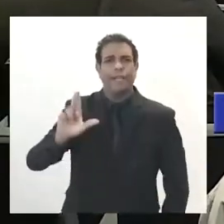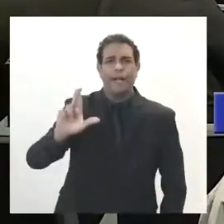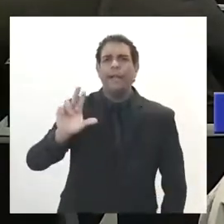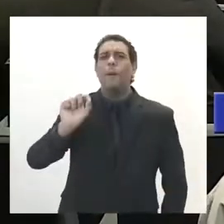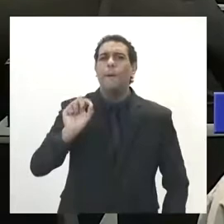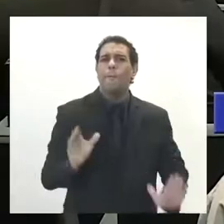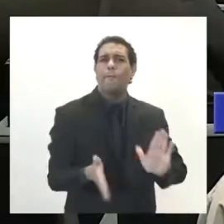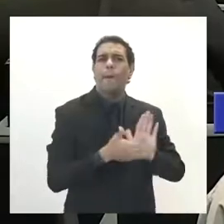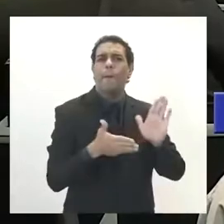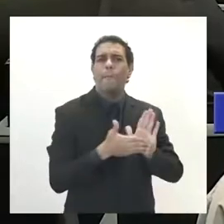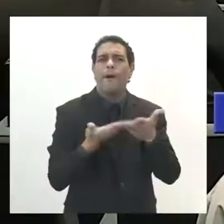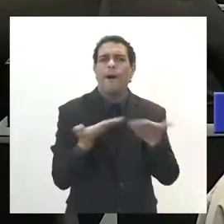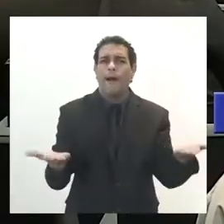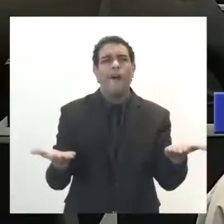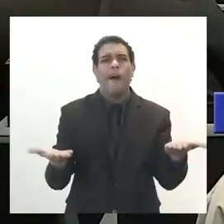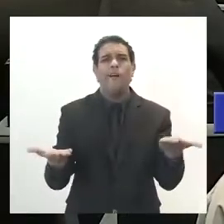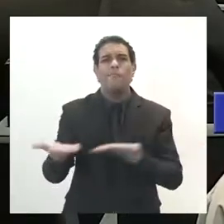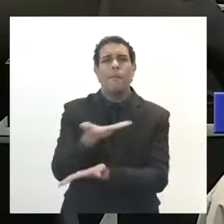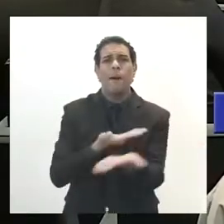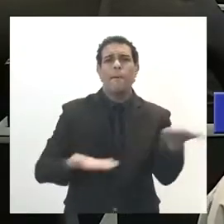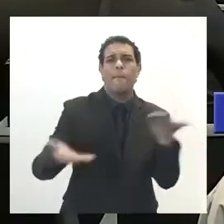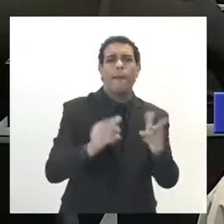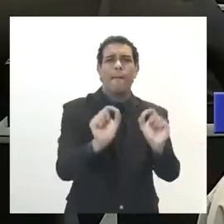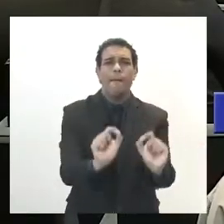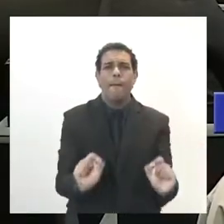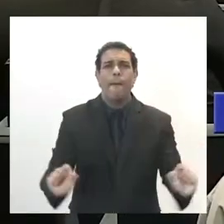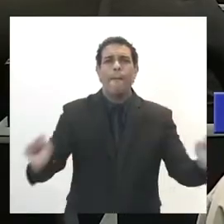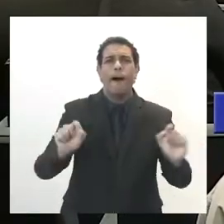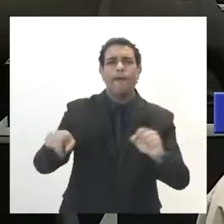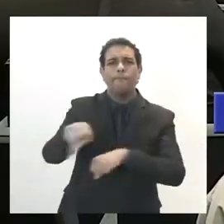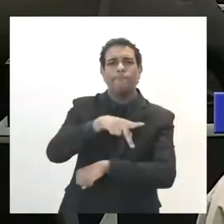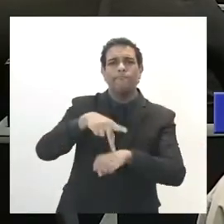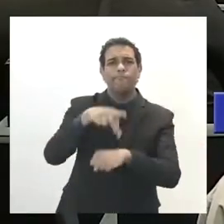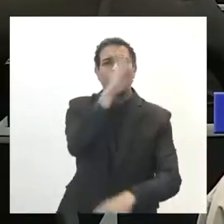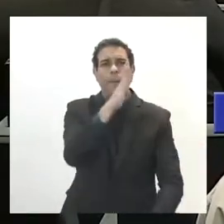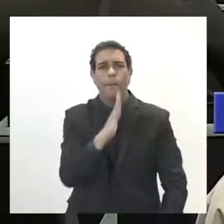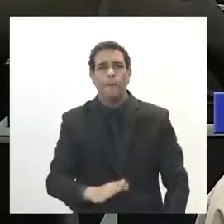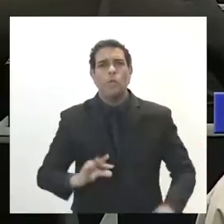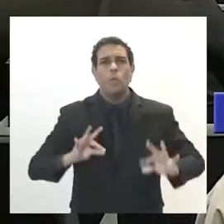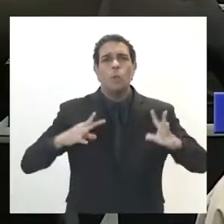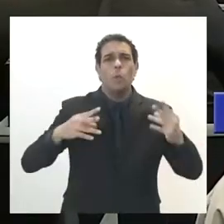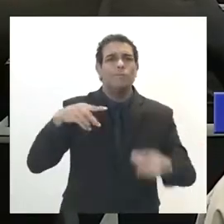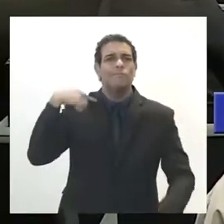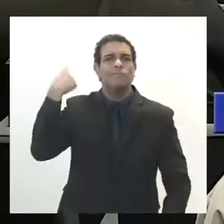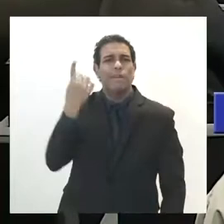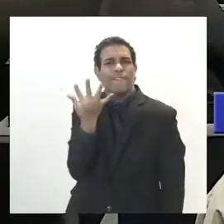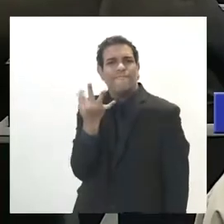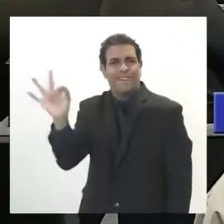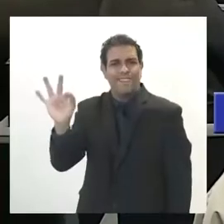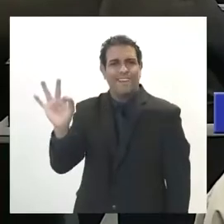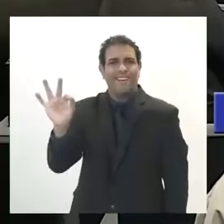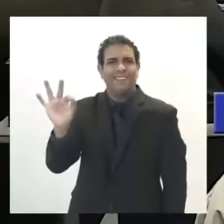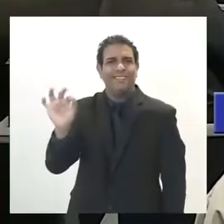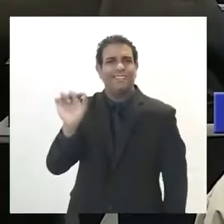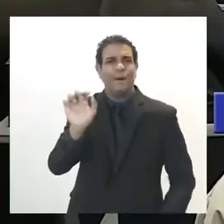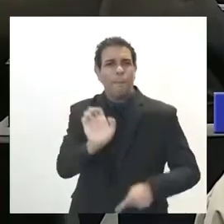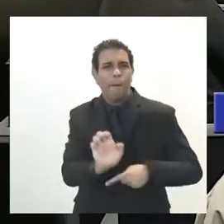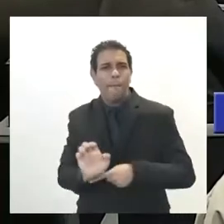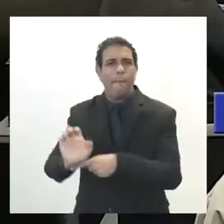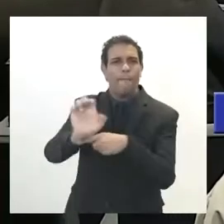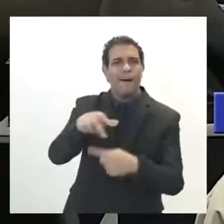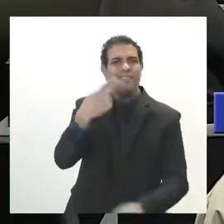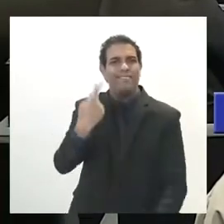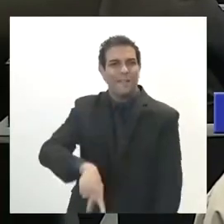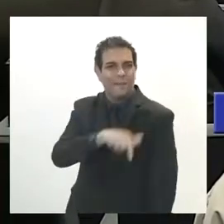Ah mas essa iniciativa é compartilhada com todos os deputados federais do Estado do Rio de